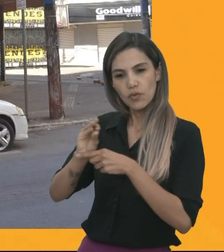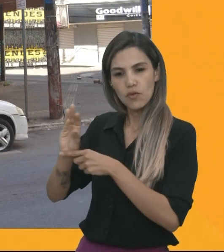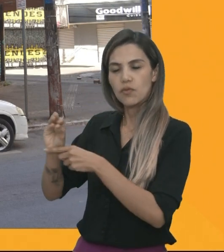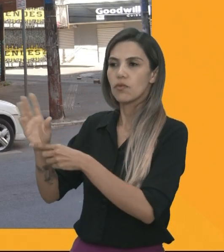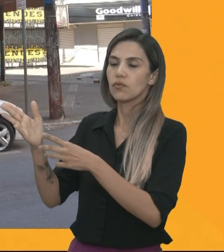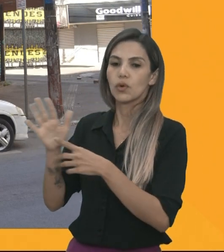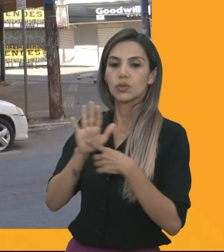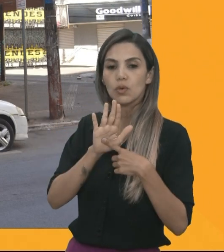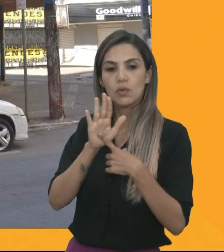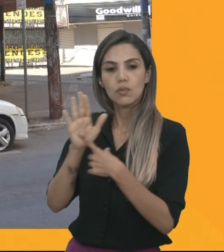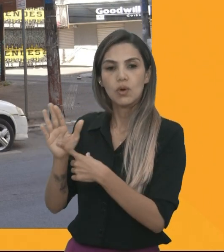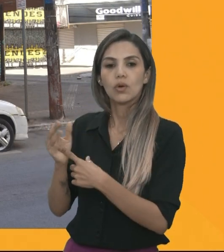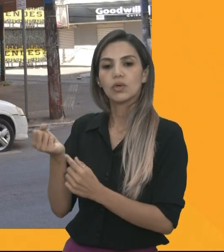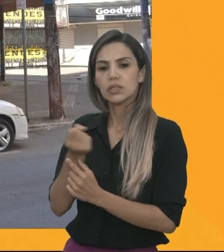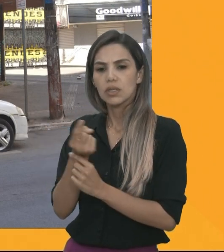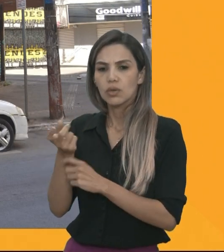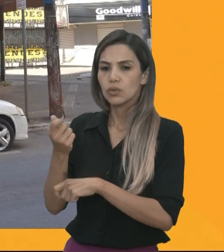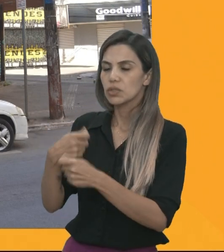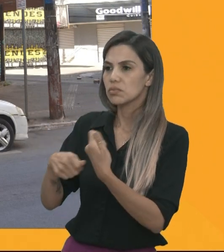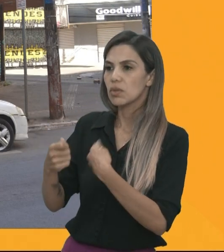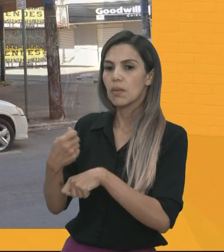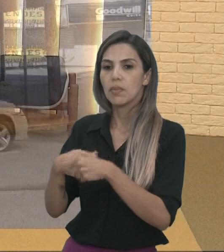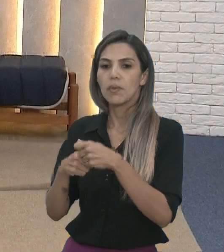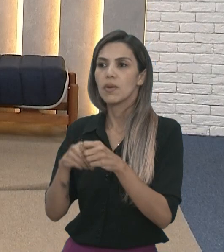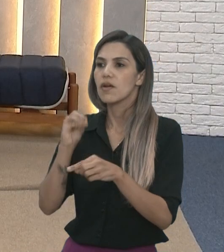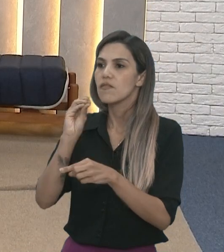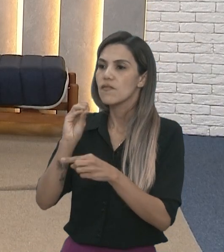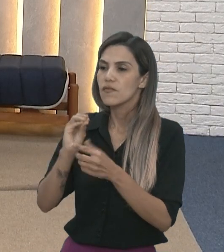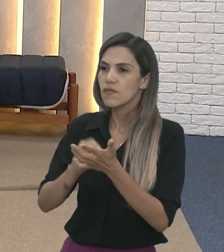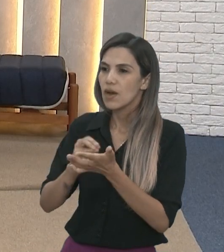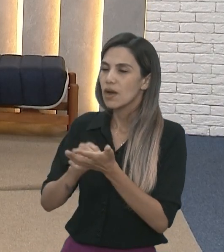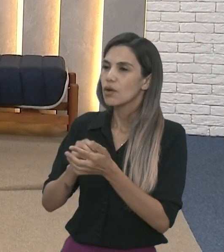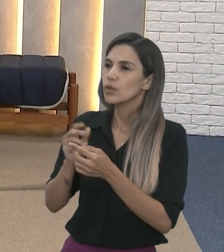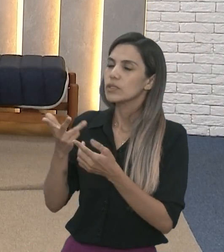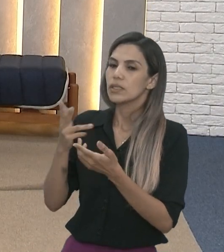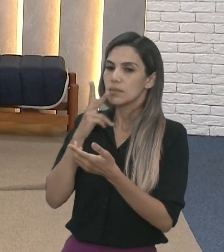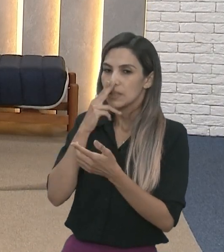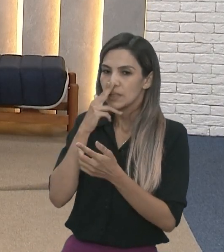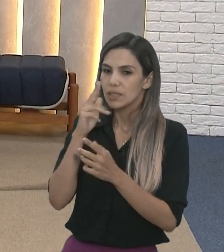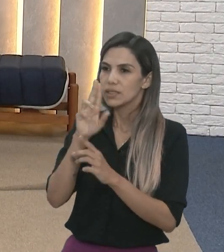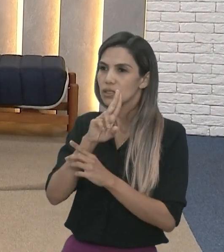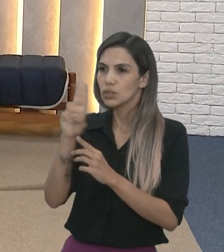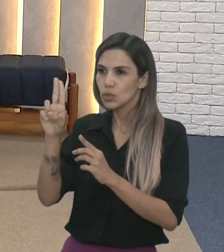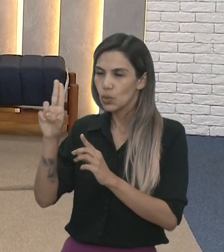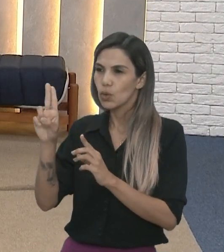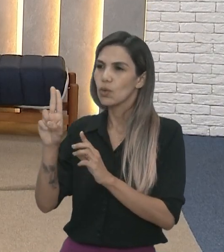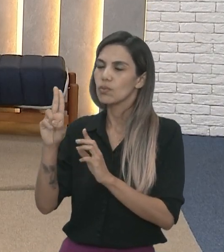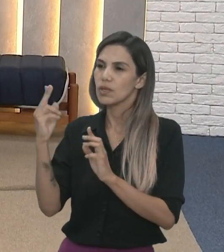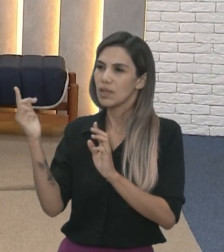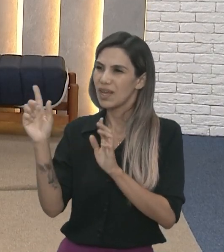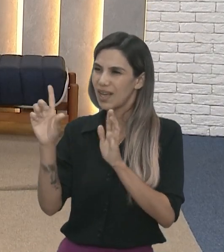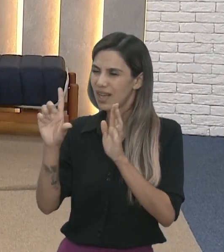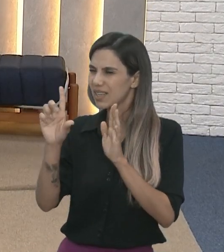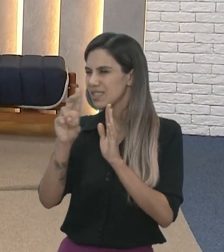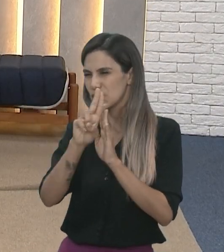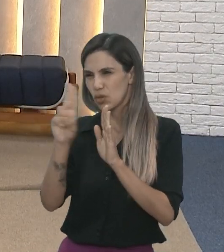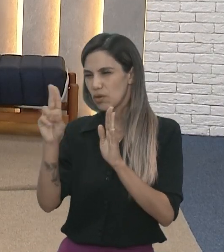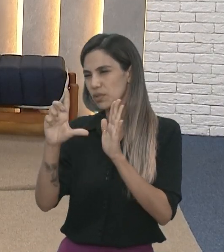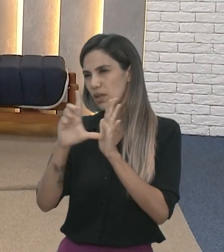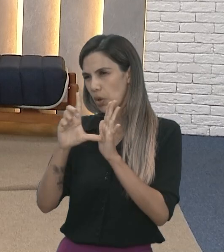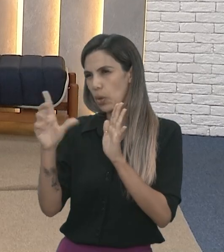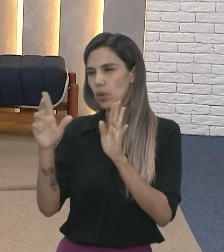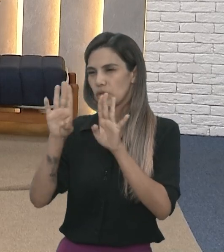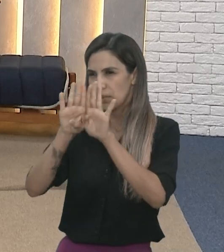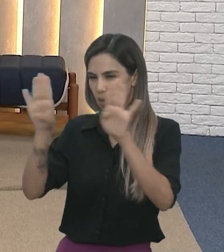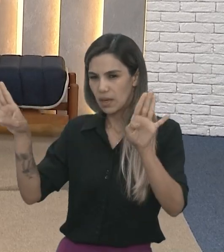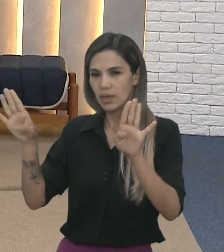alguns imóveis que estão sem esses letreiros. Neles, com certeza, foi mais fácil de identificar o problema. Mas ainda